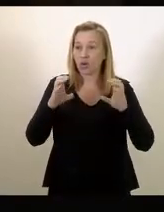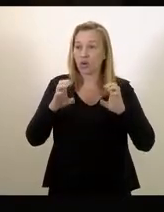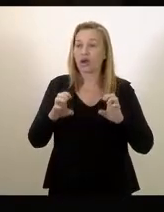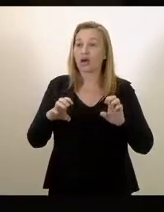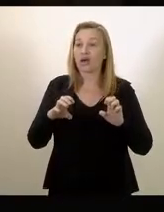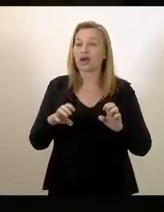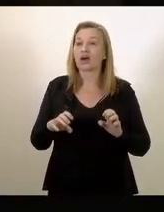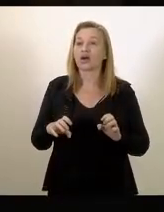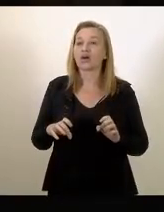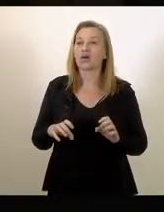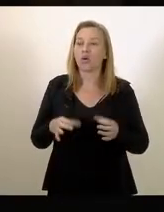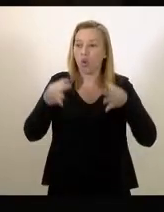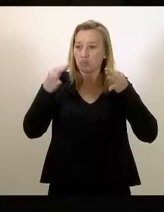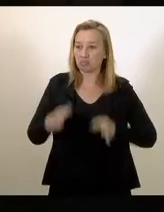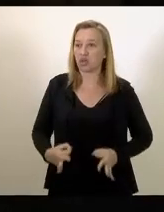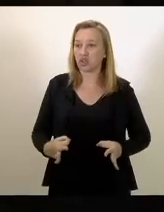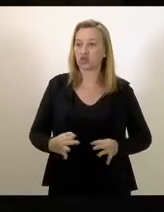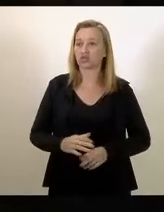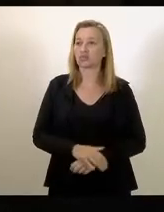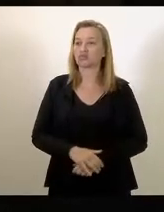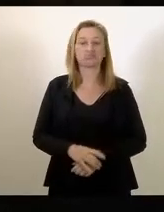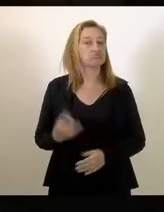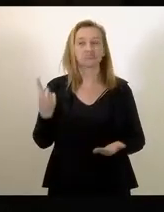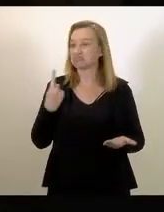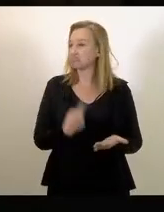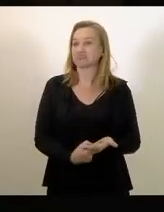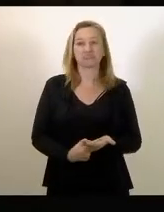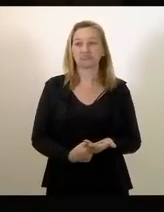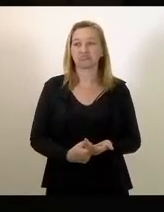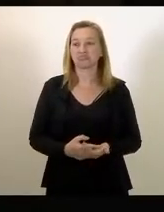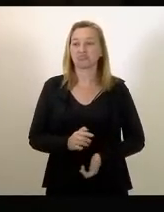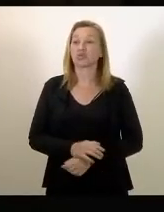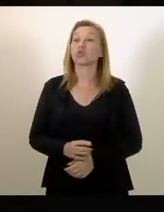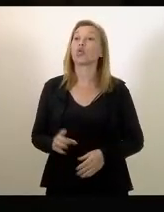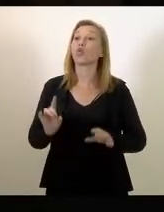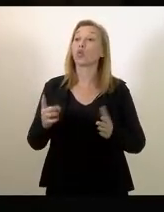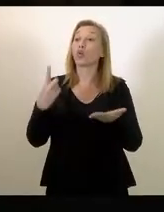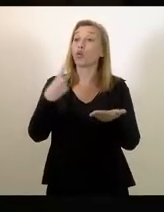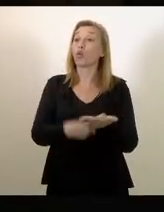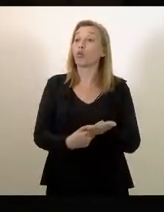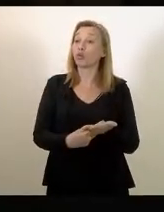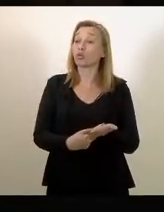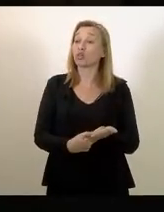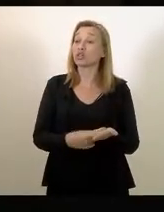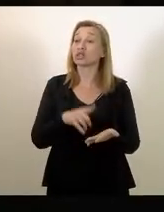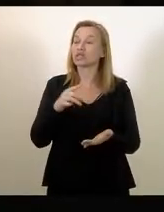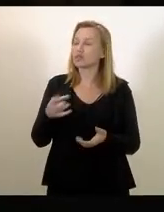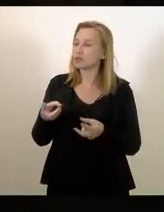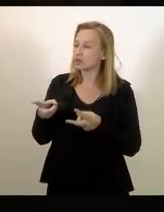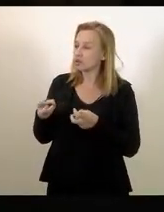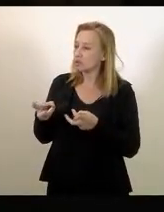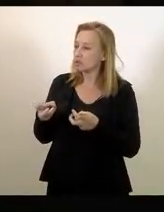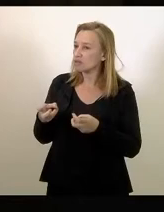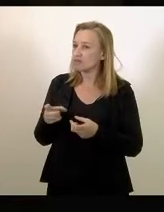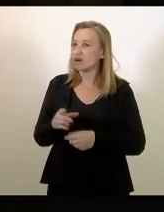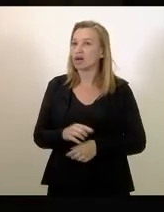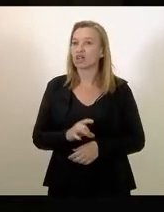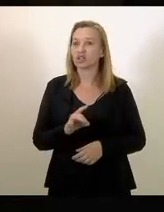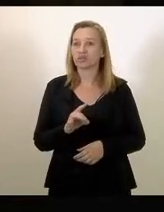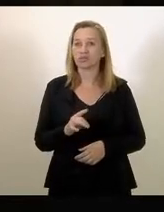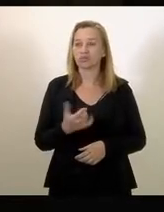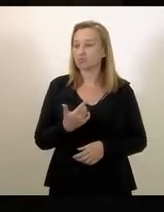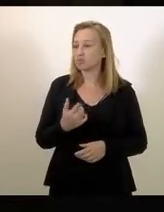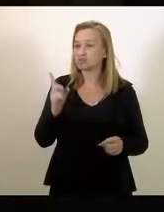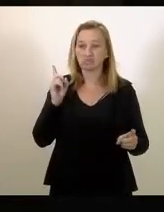aspecto civilizado não tem o menor compromisso o compromisso se você buscar você também